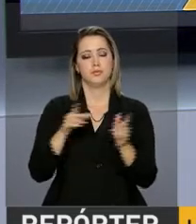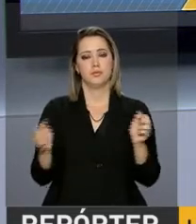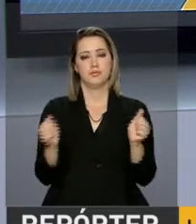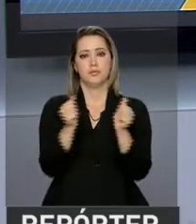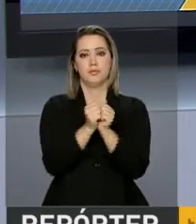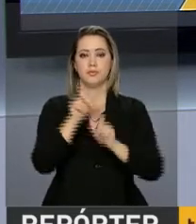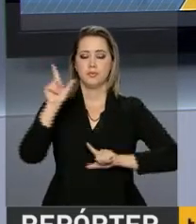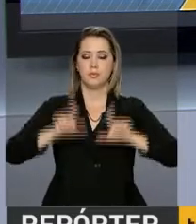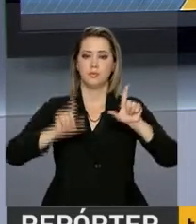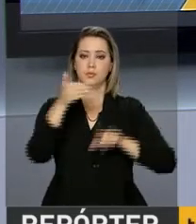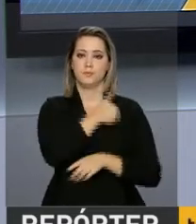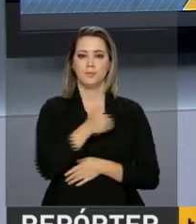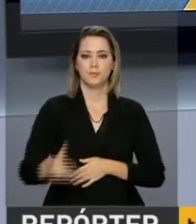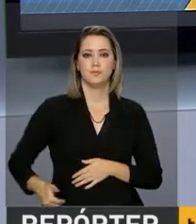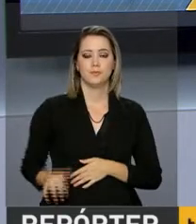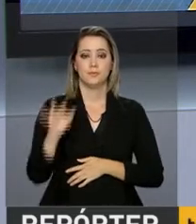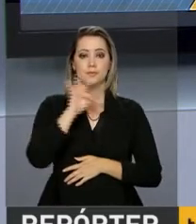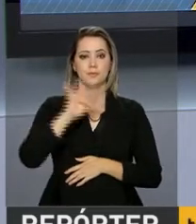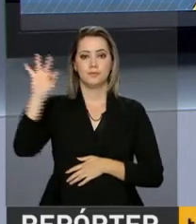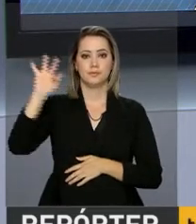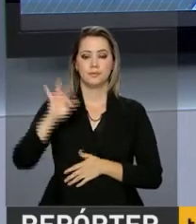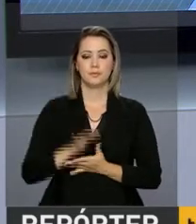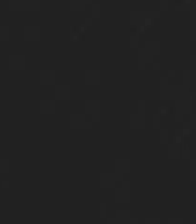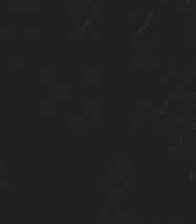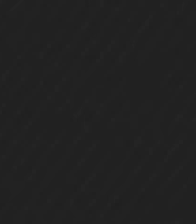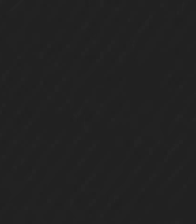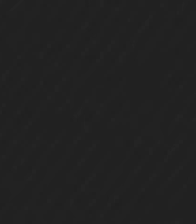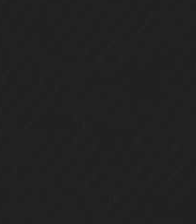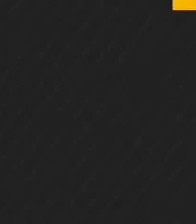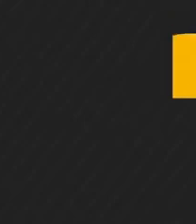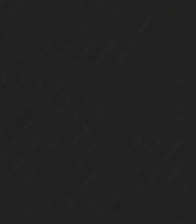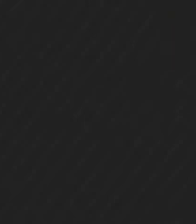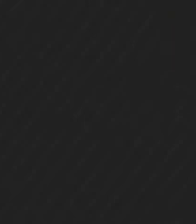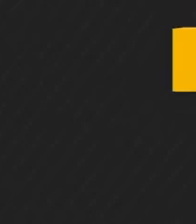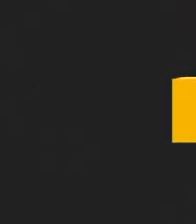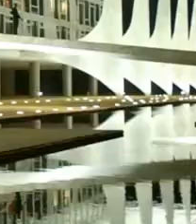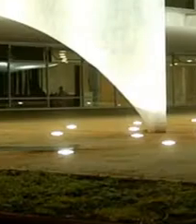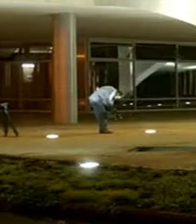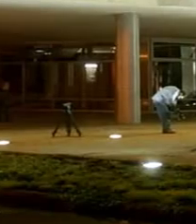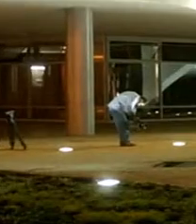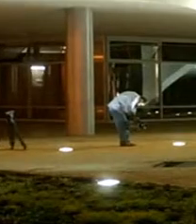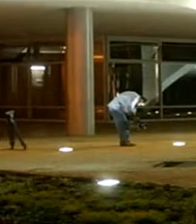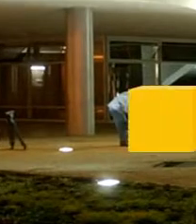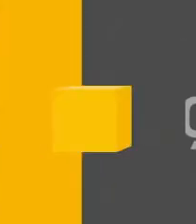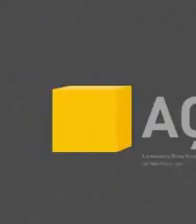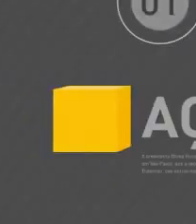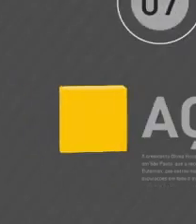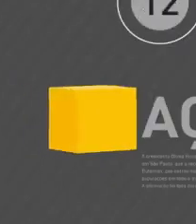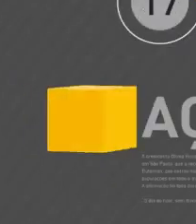gente aqui na NBR, a TV do Governo Federal.